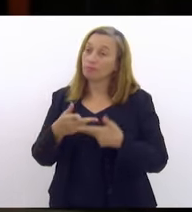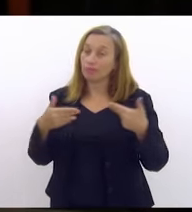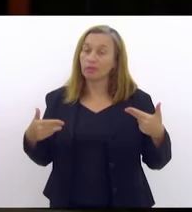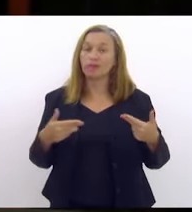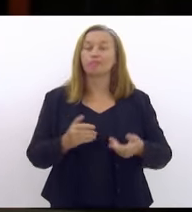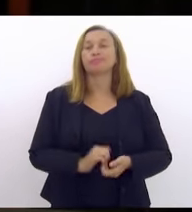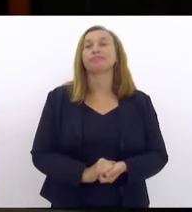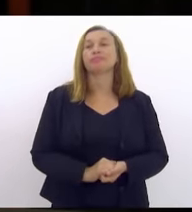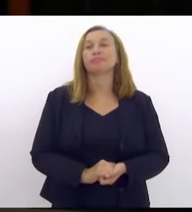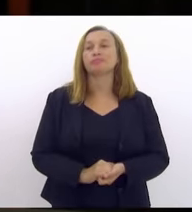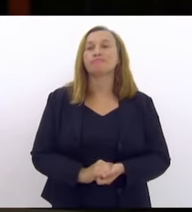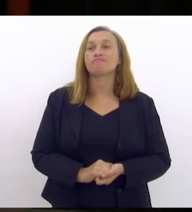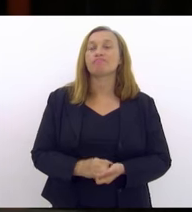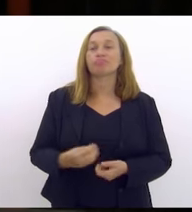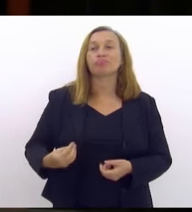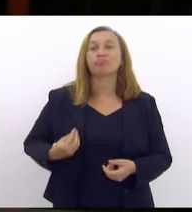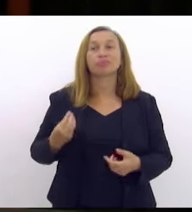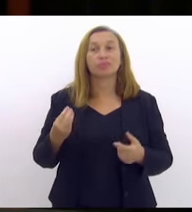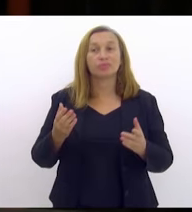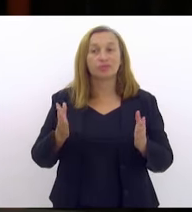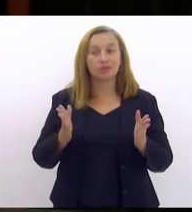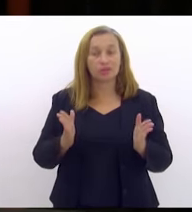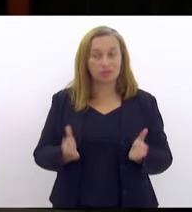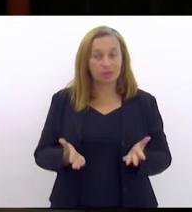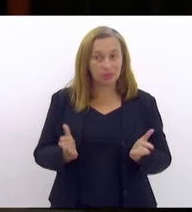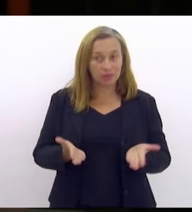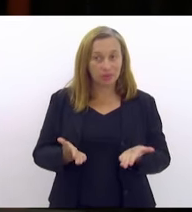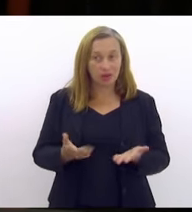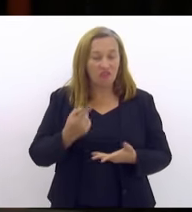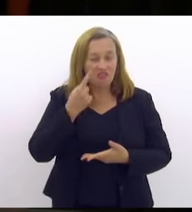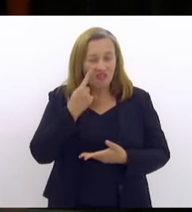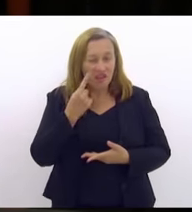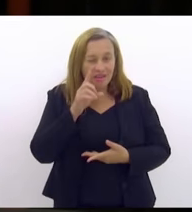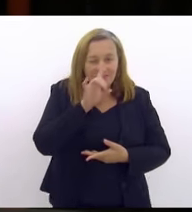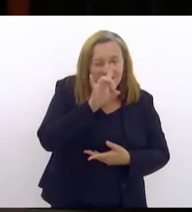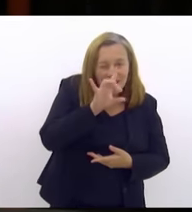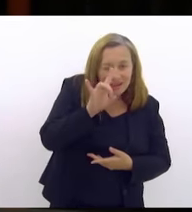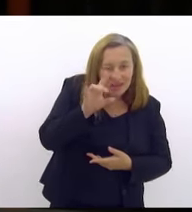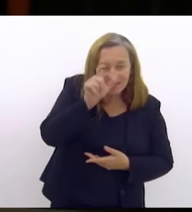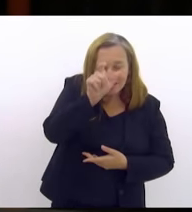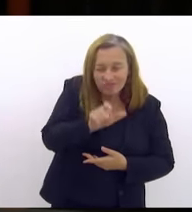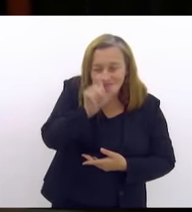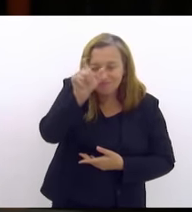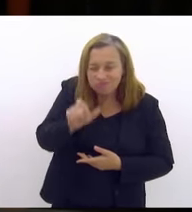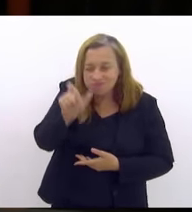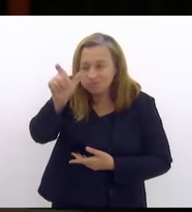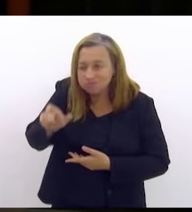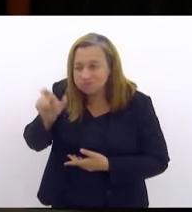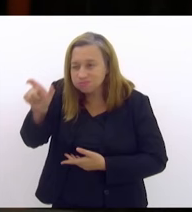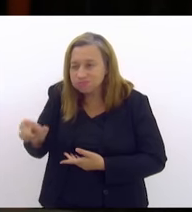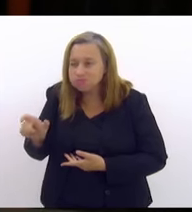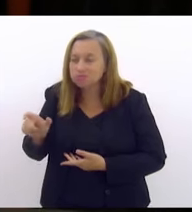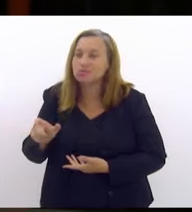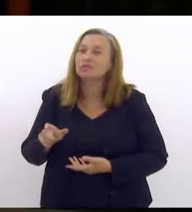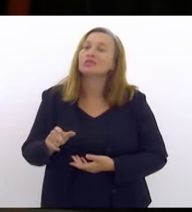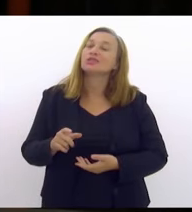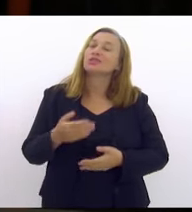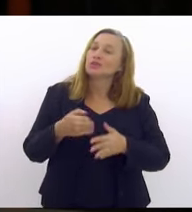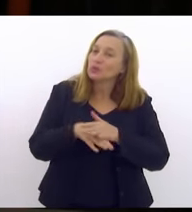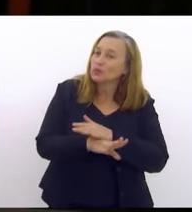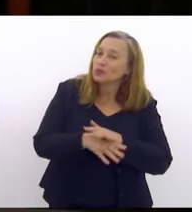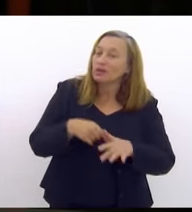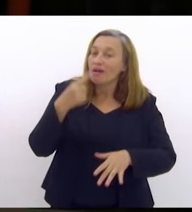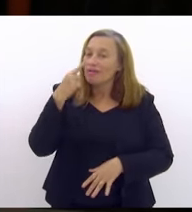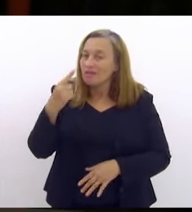é estar aqui hoje, né, ver cada rosto, né, cada pessoa que a gente está acostumado a